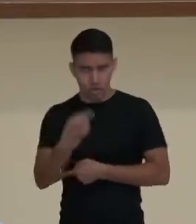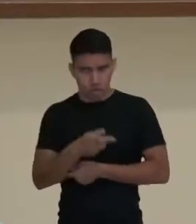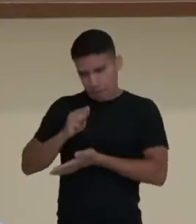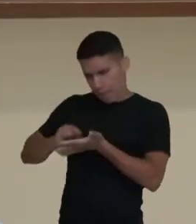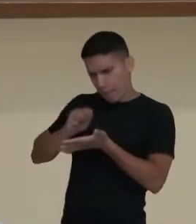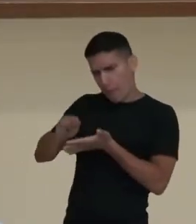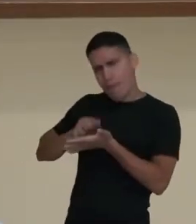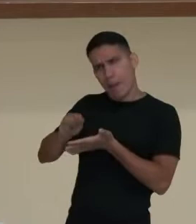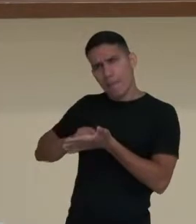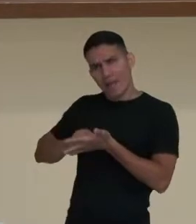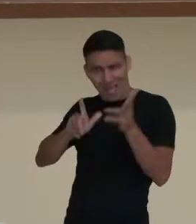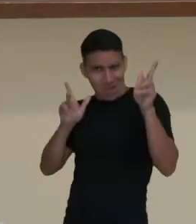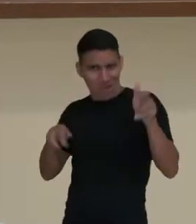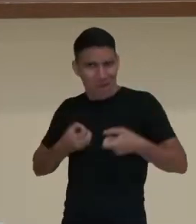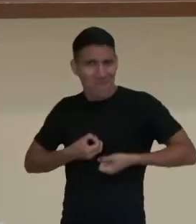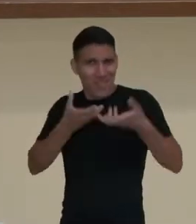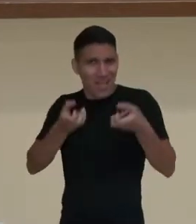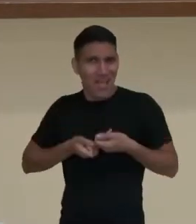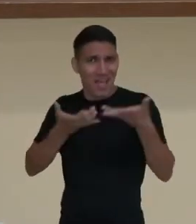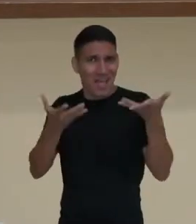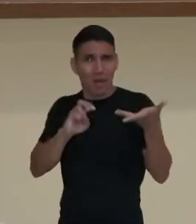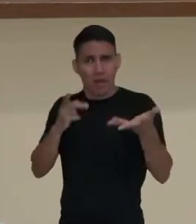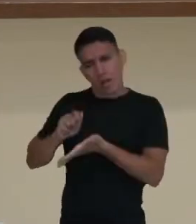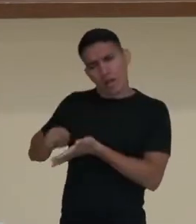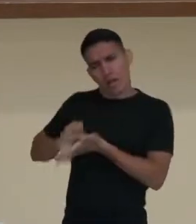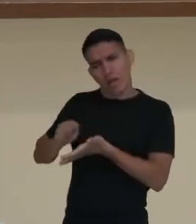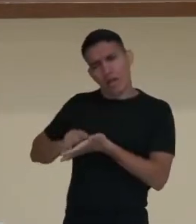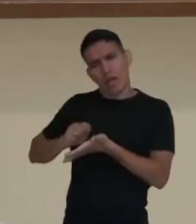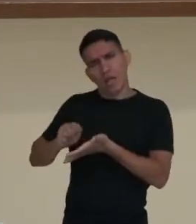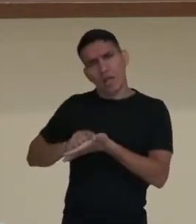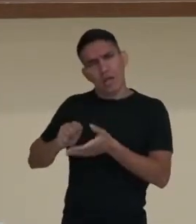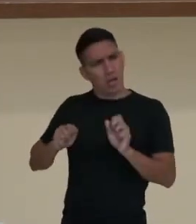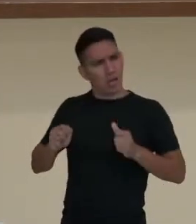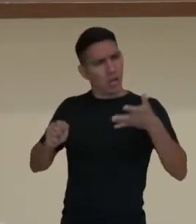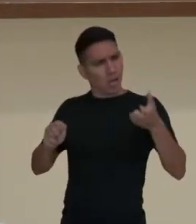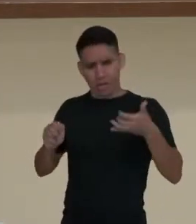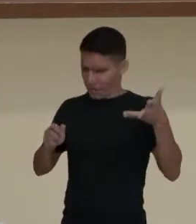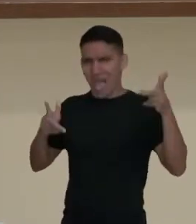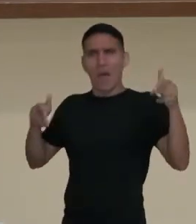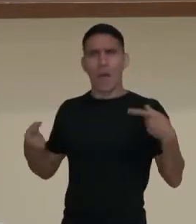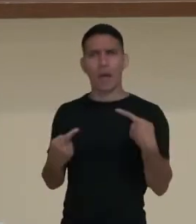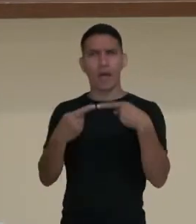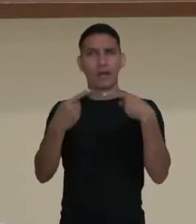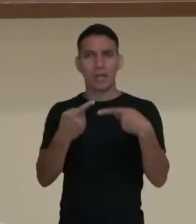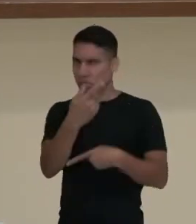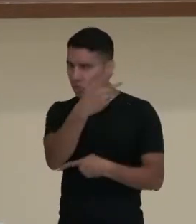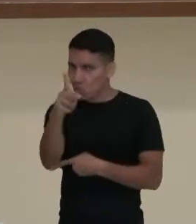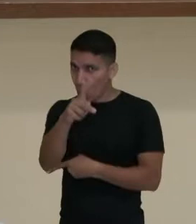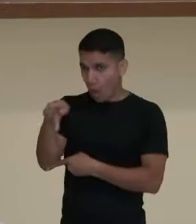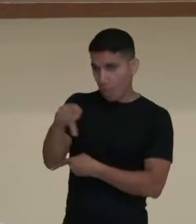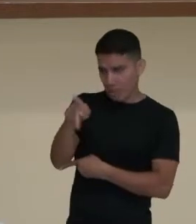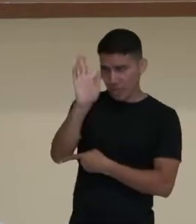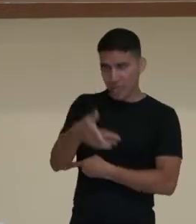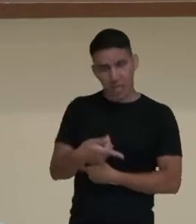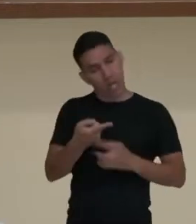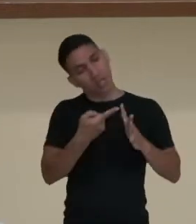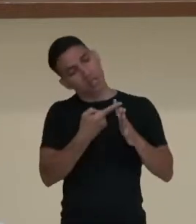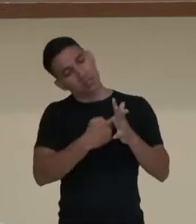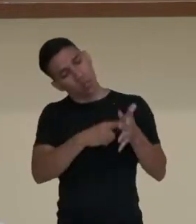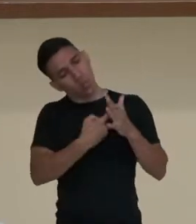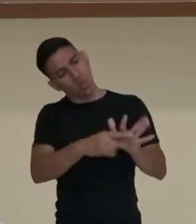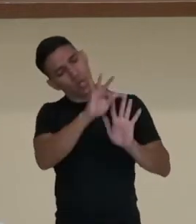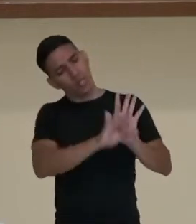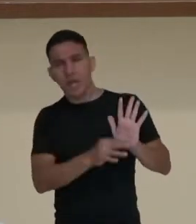escrevendo, a gente escreve como fala ou fala como escreve? Será? Sua professora já corrigiu seu texto e disse